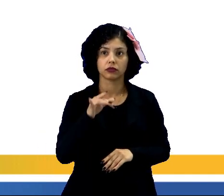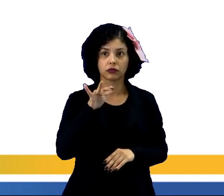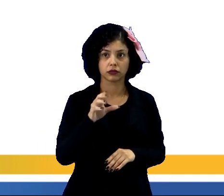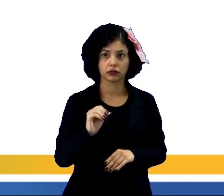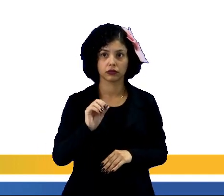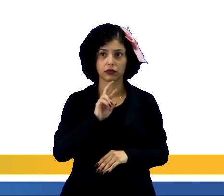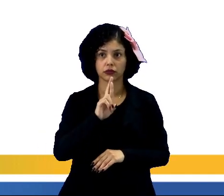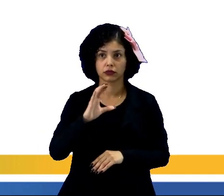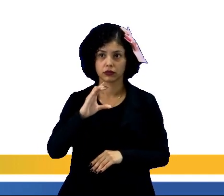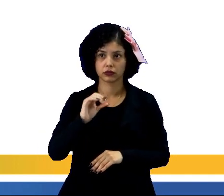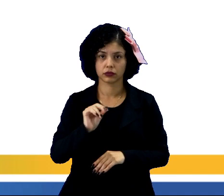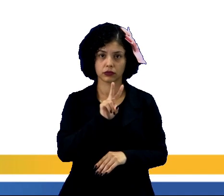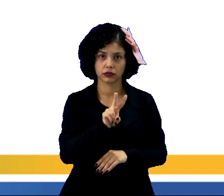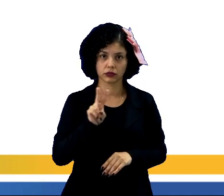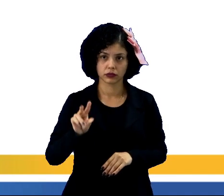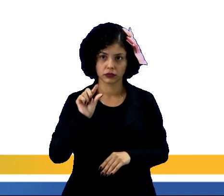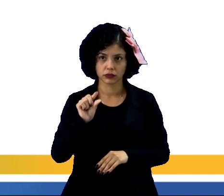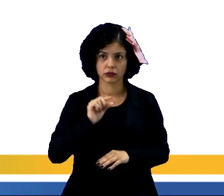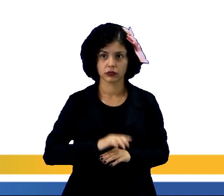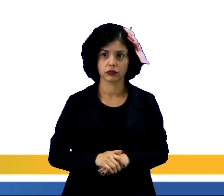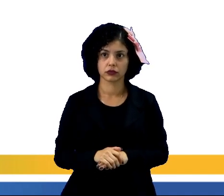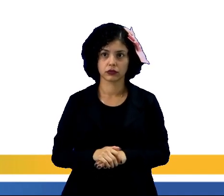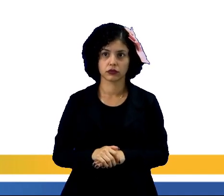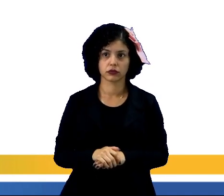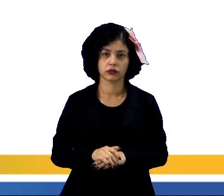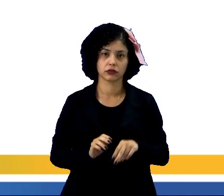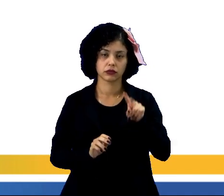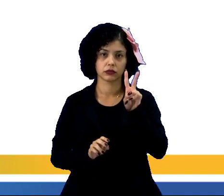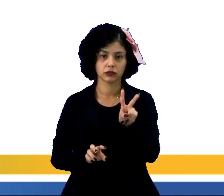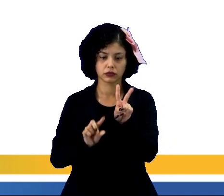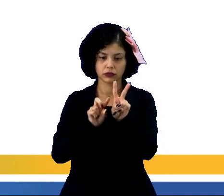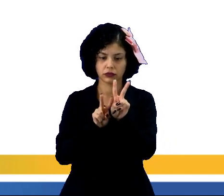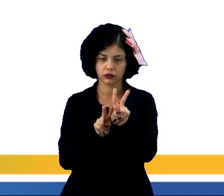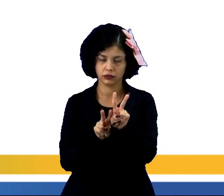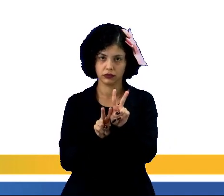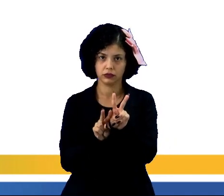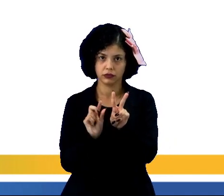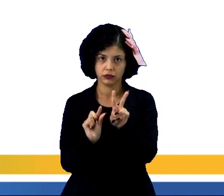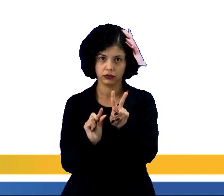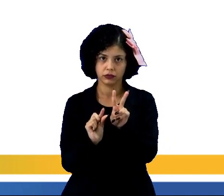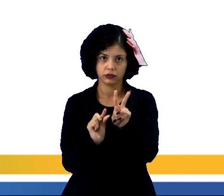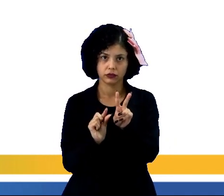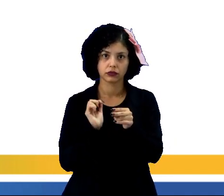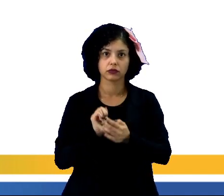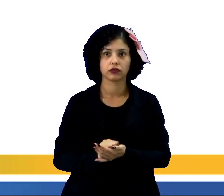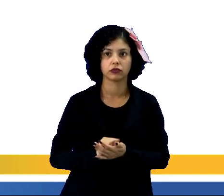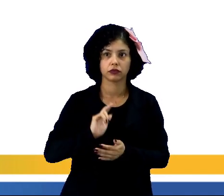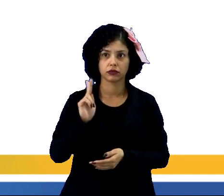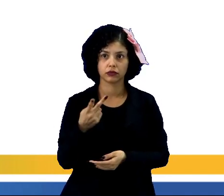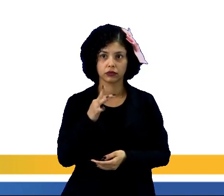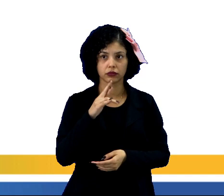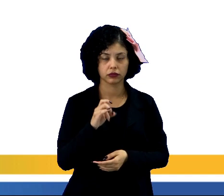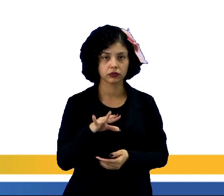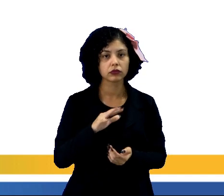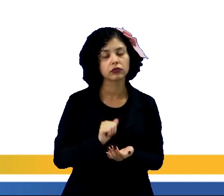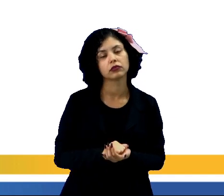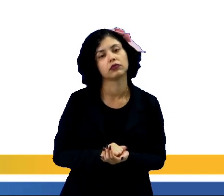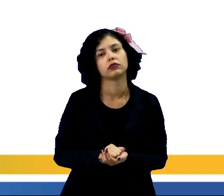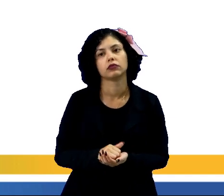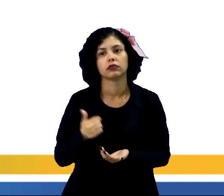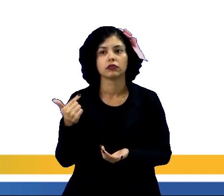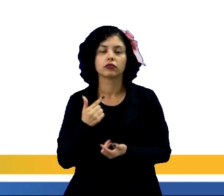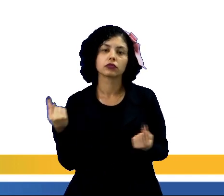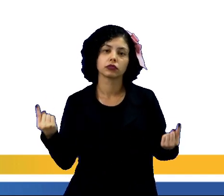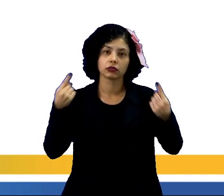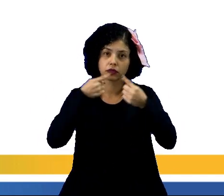homozigotas recessivas. Por uma letra maiúscula e outra minúscula, heterozigotas. Então, o